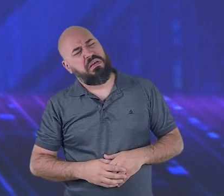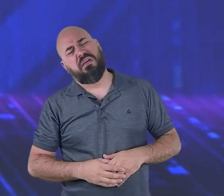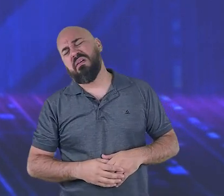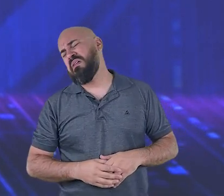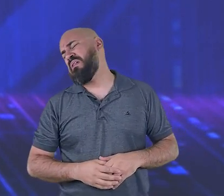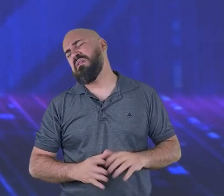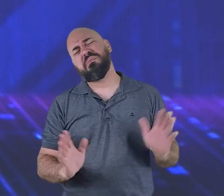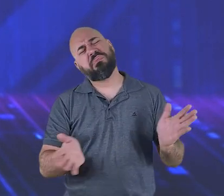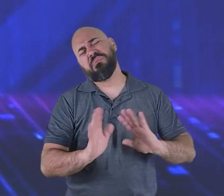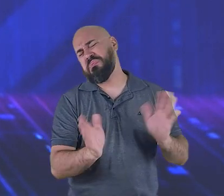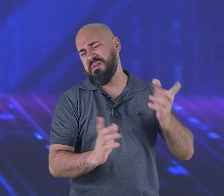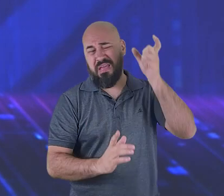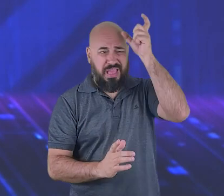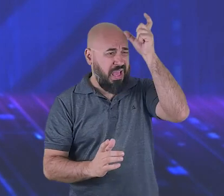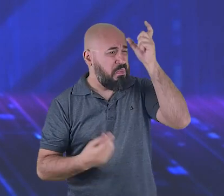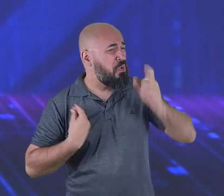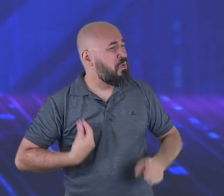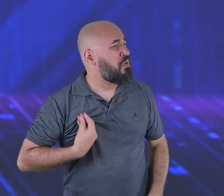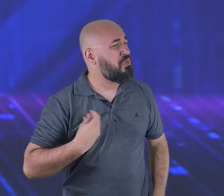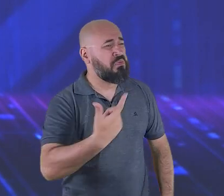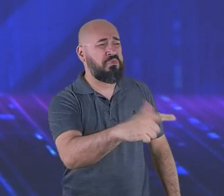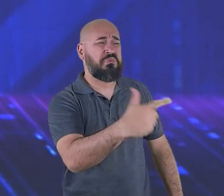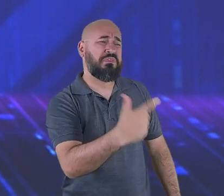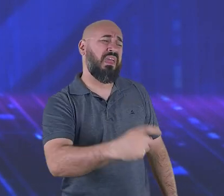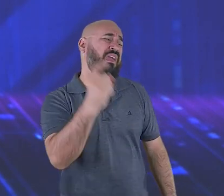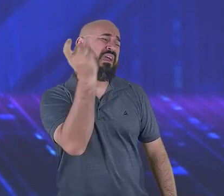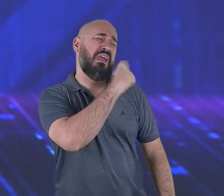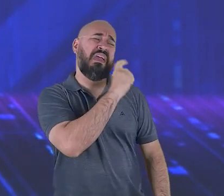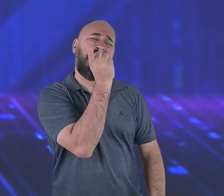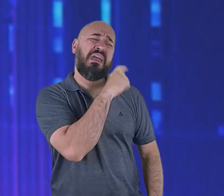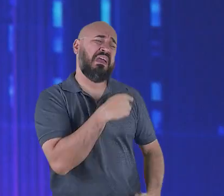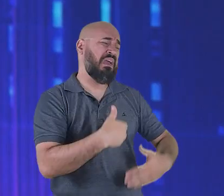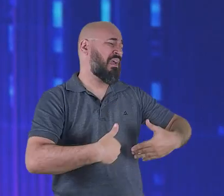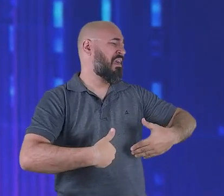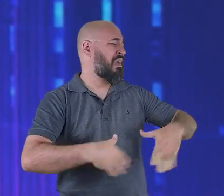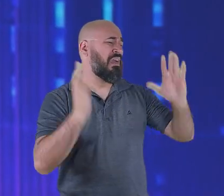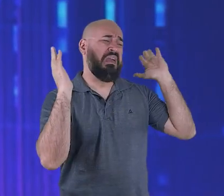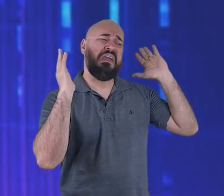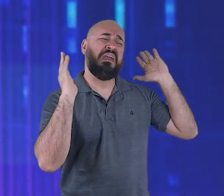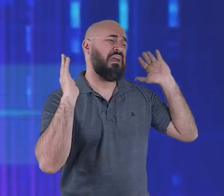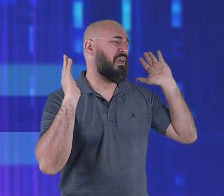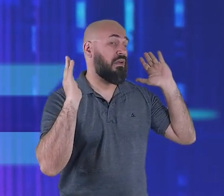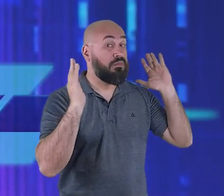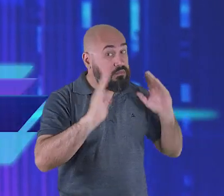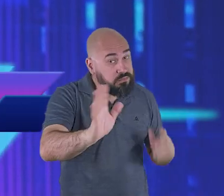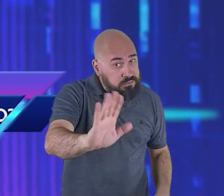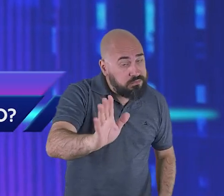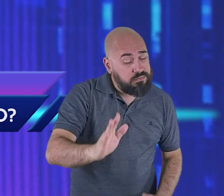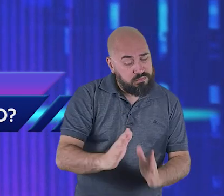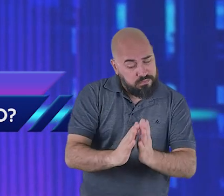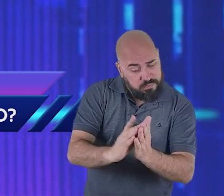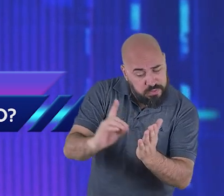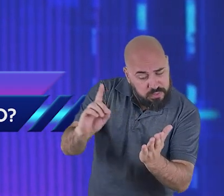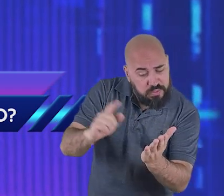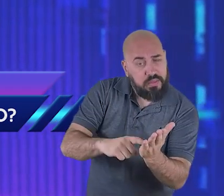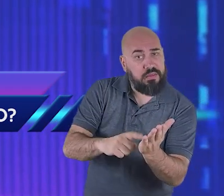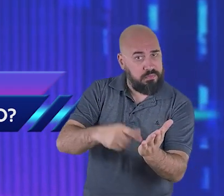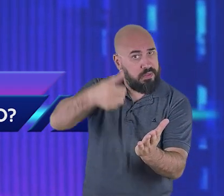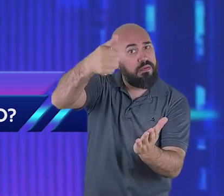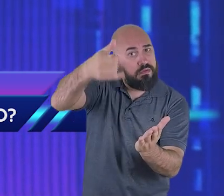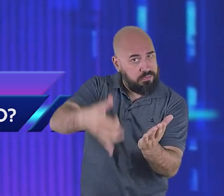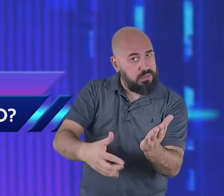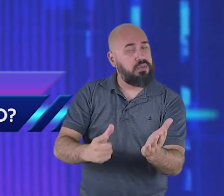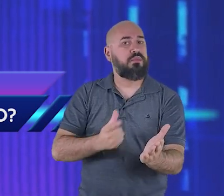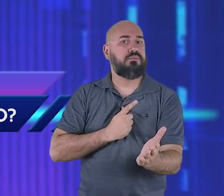Como alguém pode acreditar na existência desse anjo mau? A Bíblia ensina claramente que